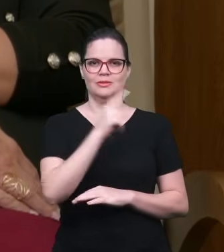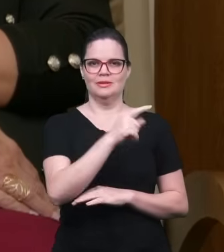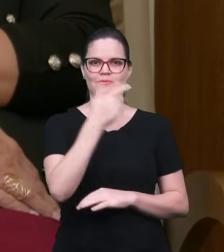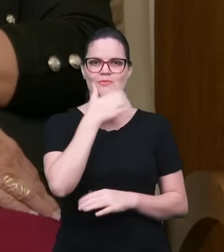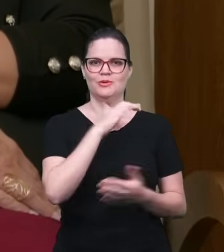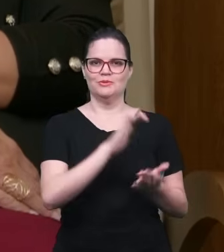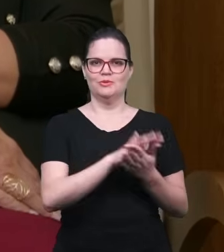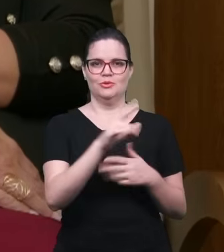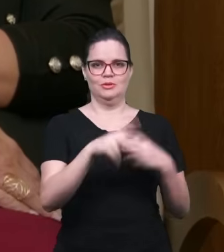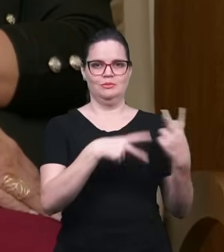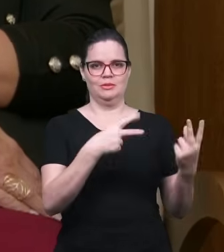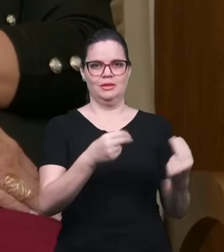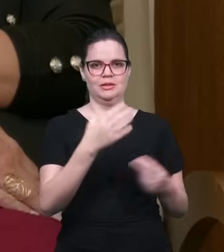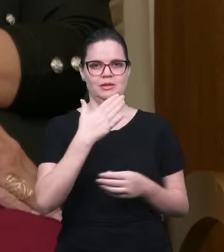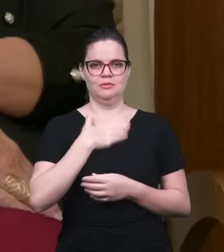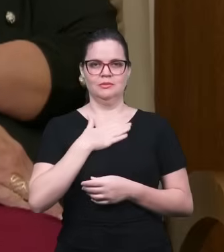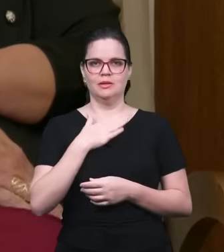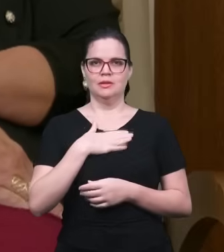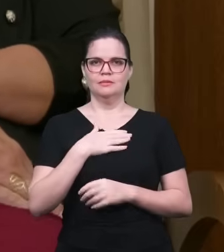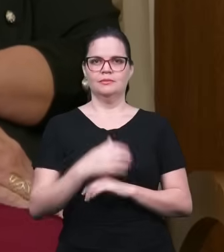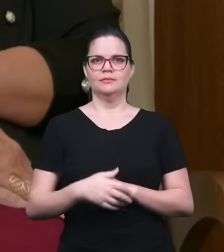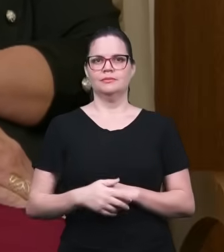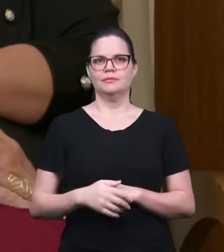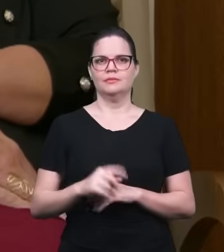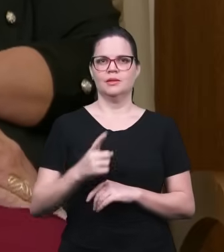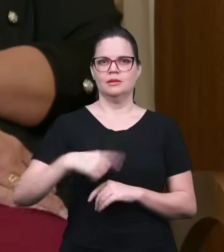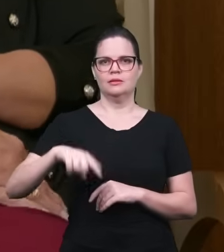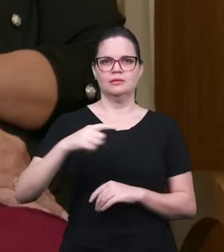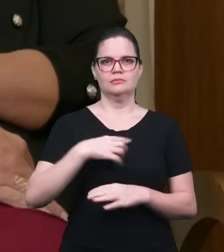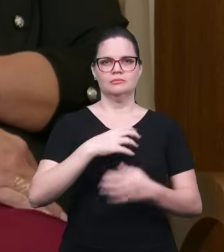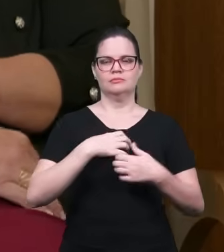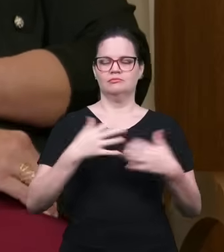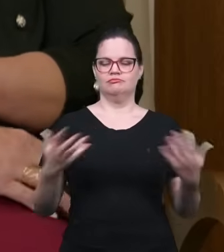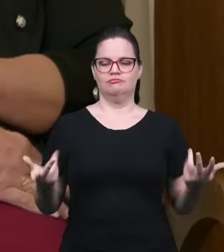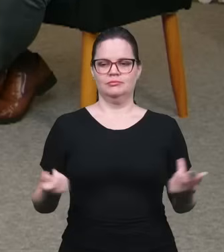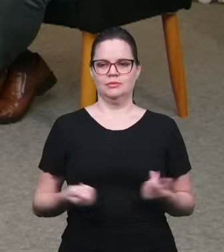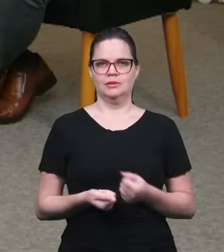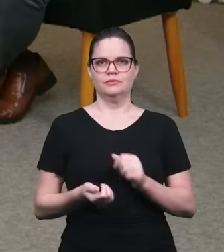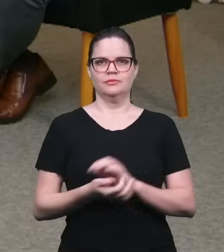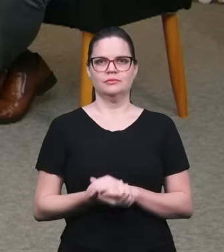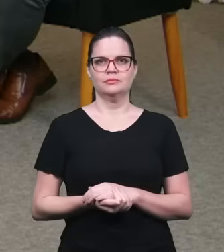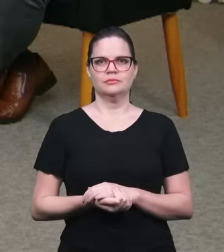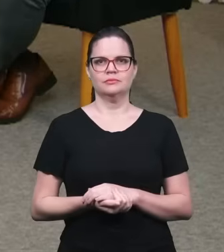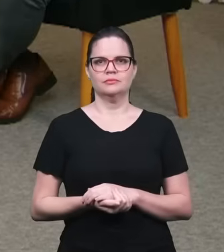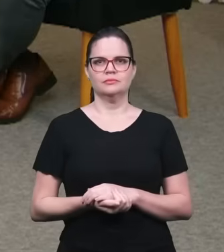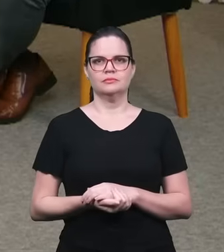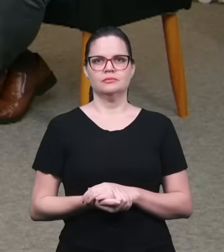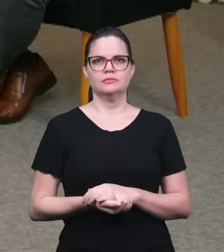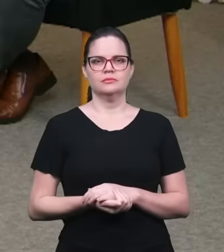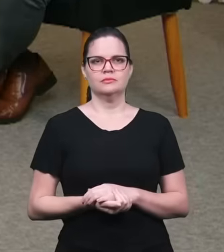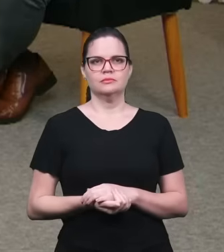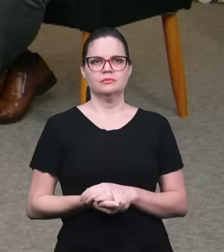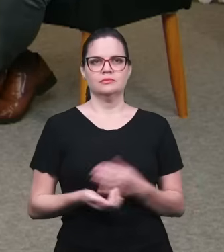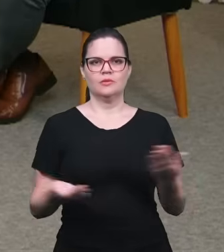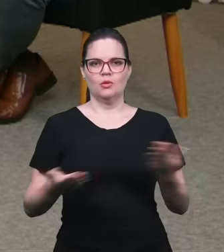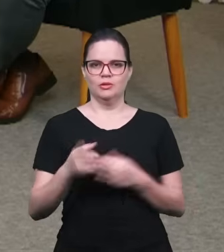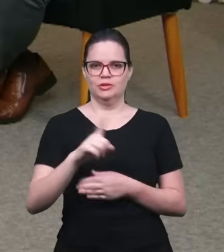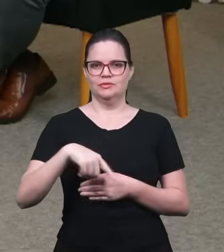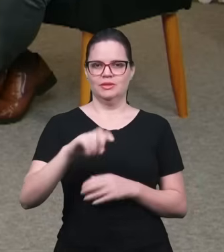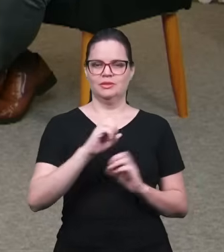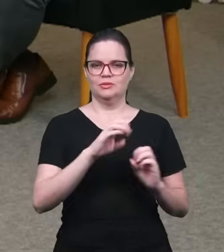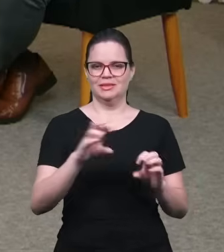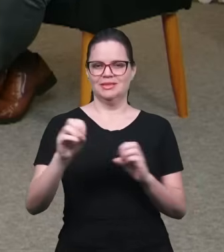meu esposo na presença do Senhor, e isso para nós é maravilhoso. Isso, e hoje vocês estão conduzindo seus filhos